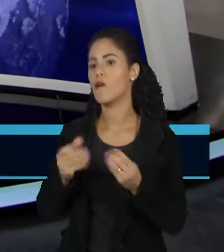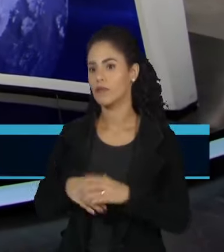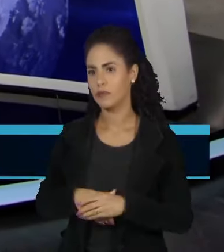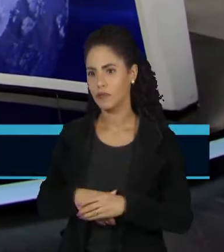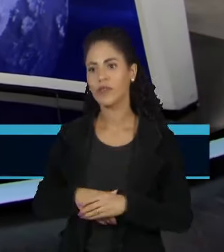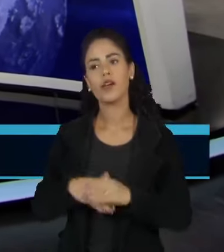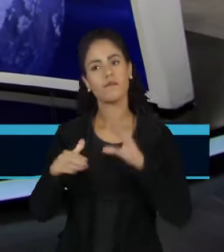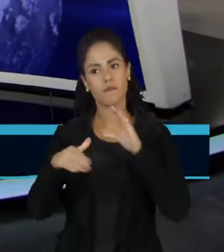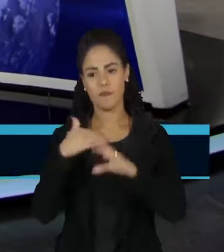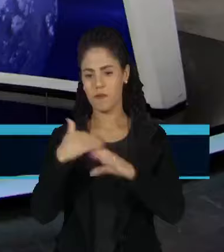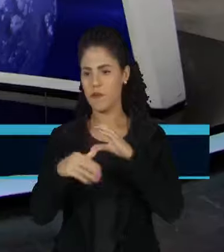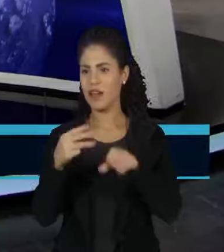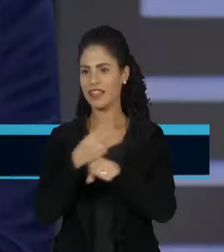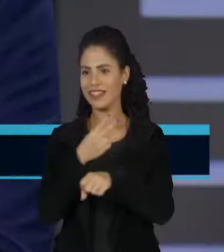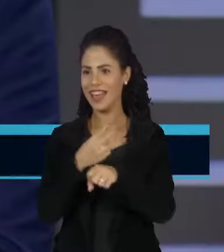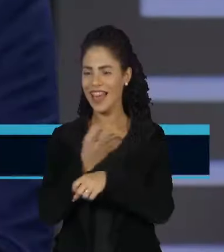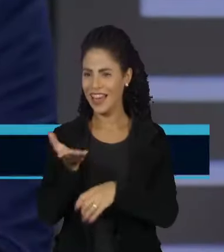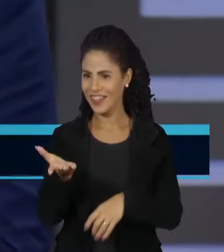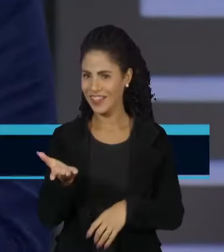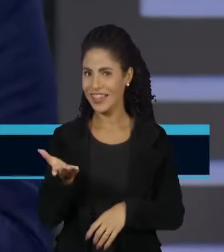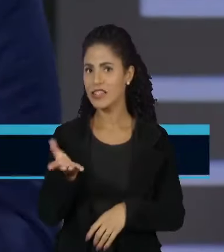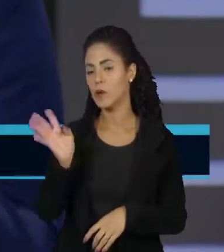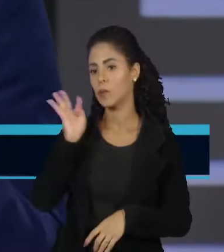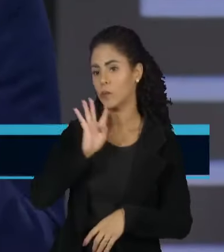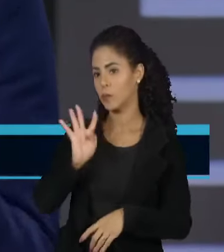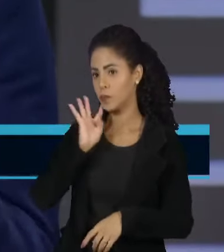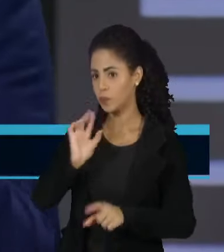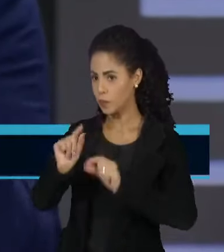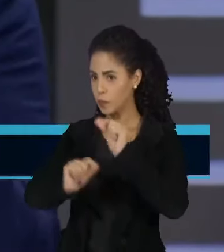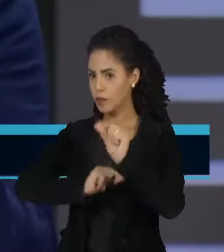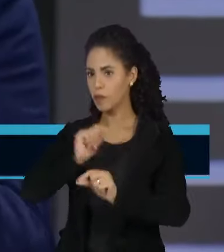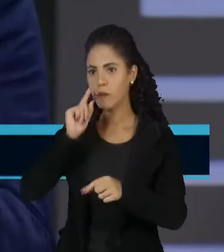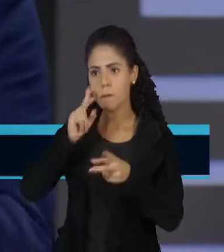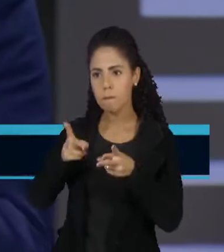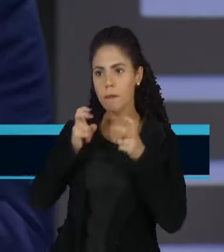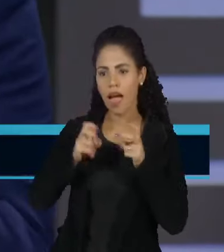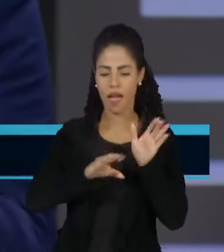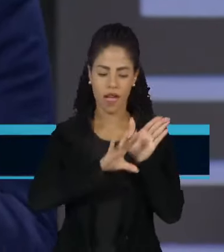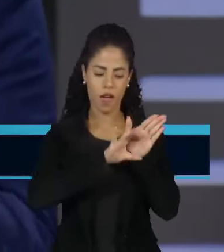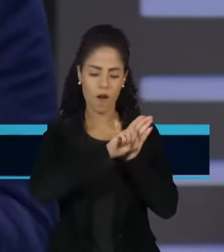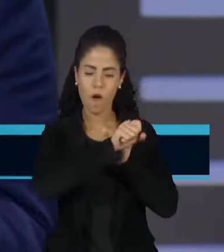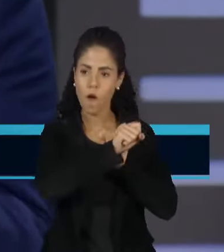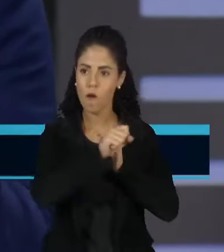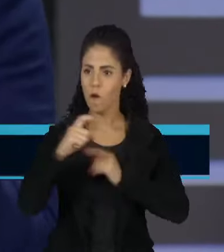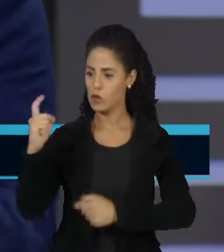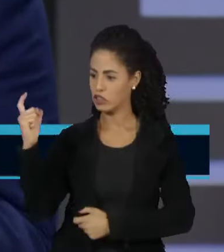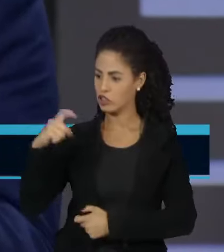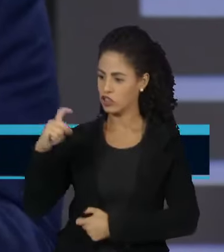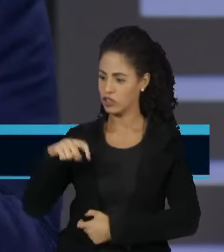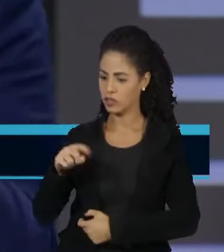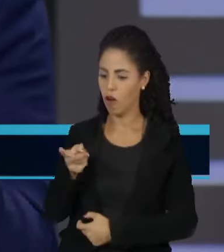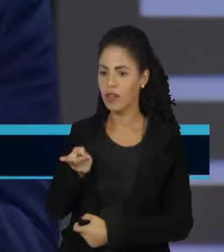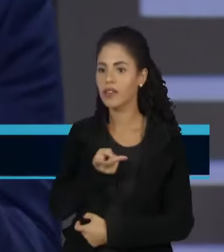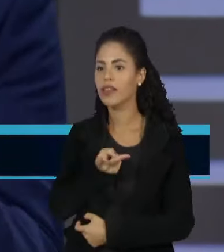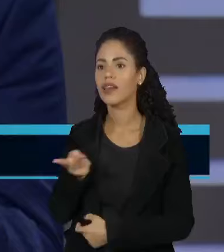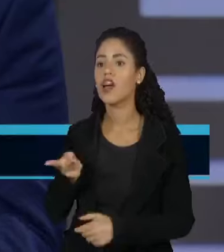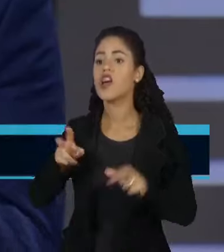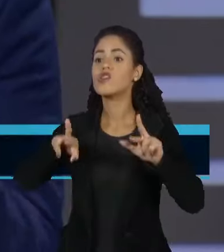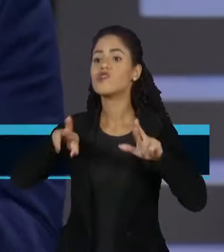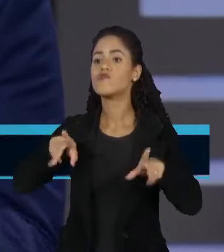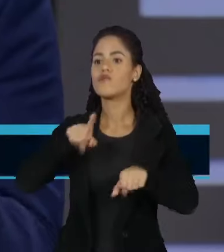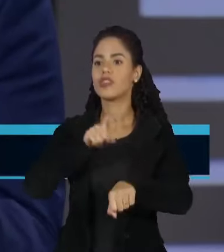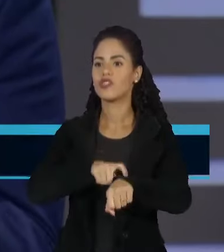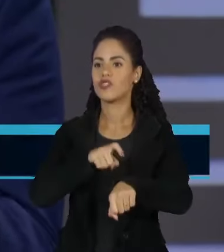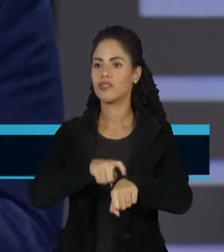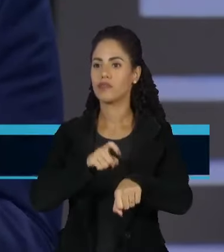WhatsApp. O que eu acho que é muito legal da gente observar Google e TikTok é a diferença de tempo que